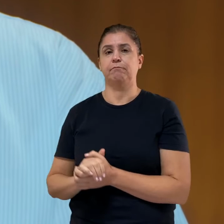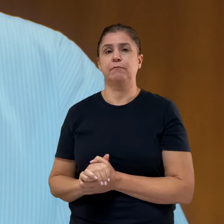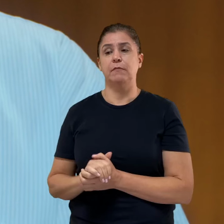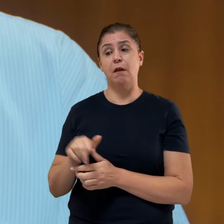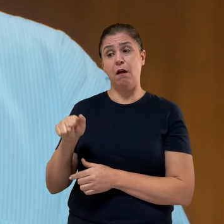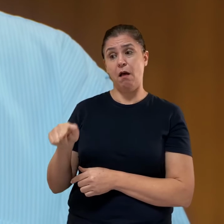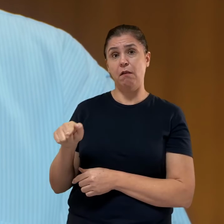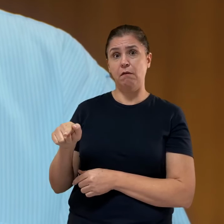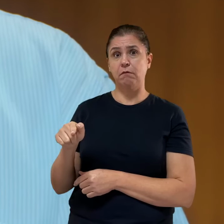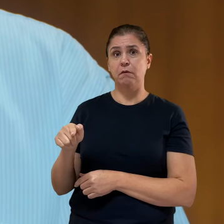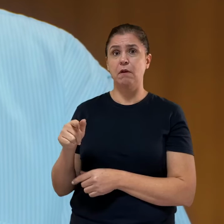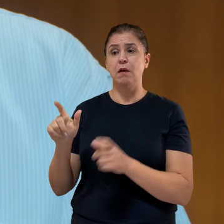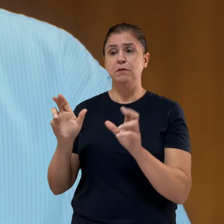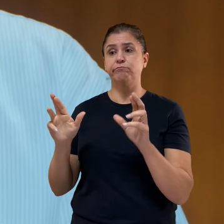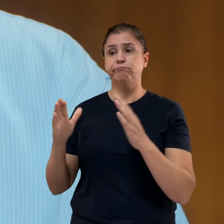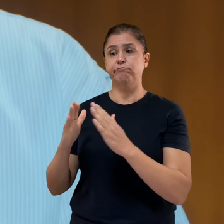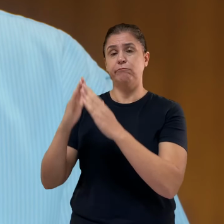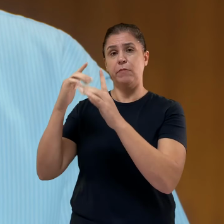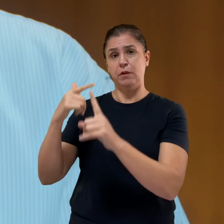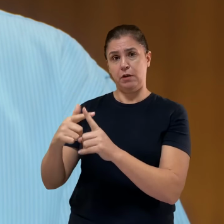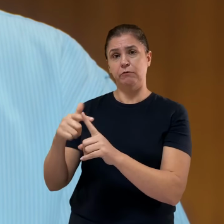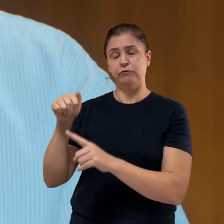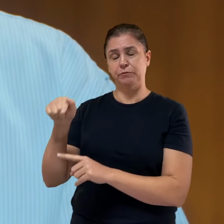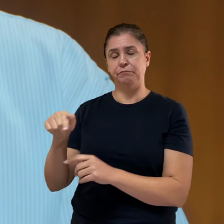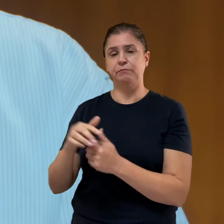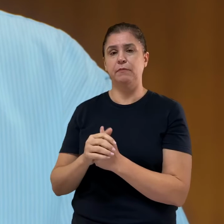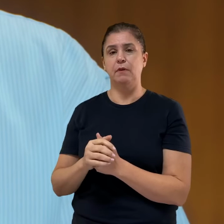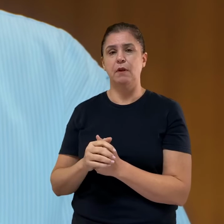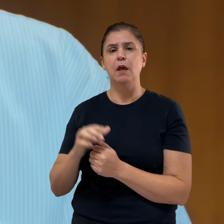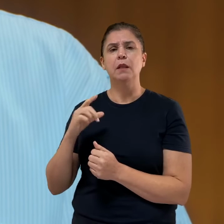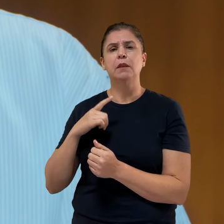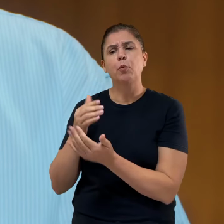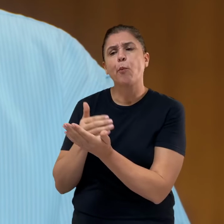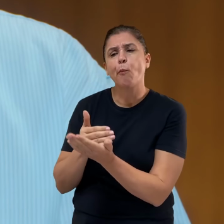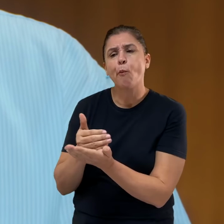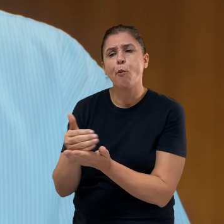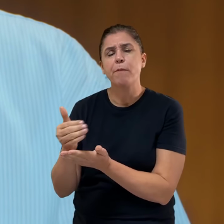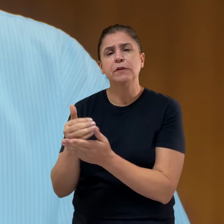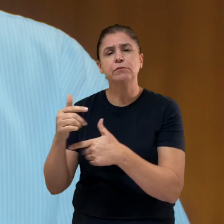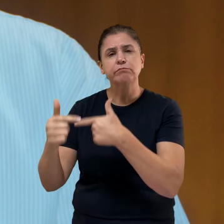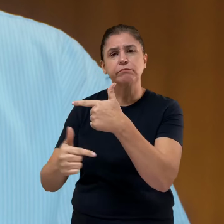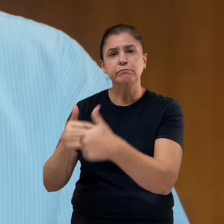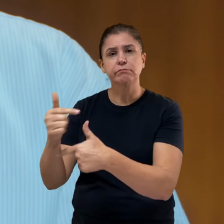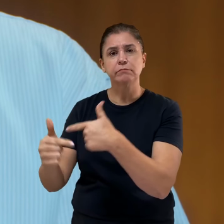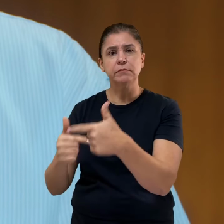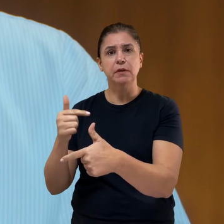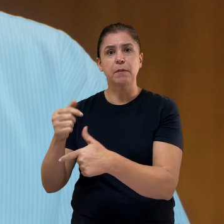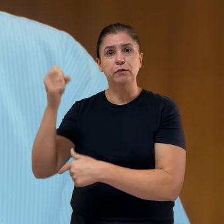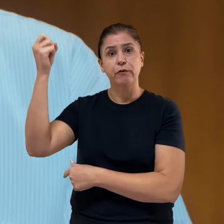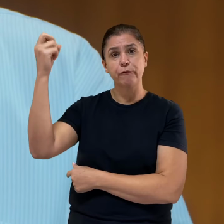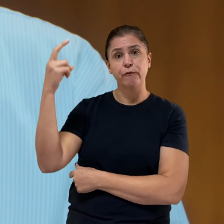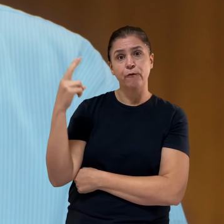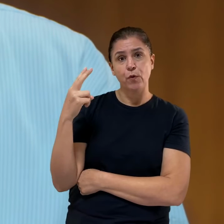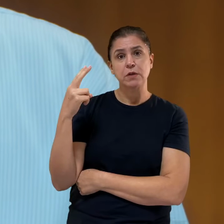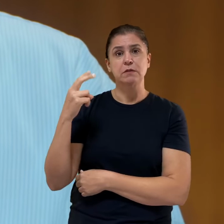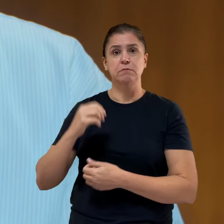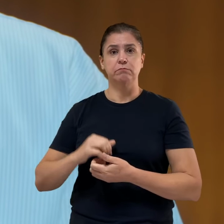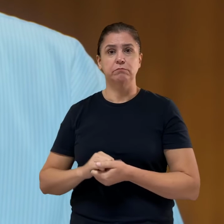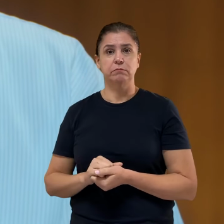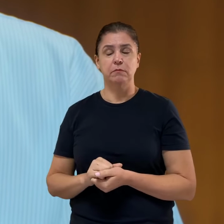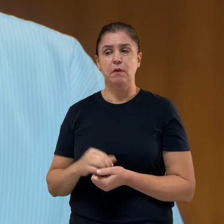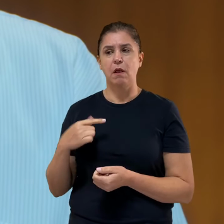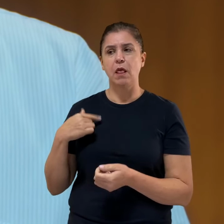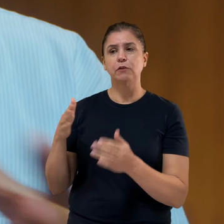E ali nessa paróquia chaveiriana, iniciou-se um trabalho vocacional,